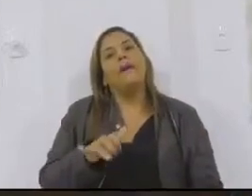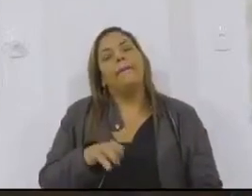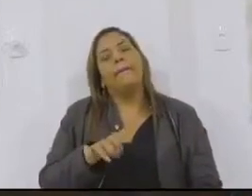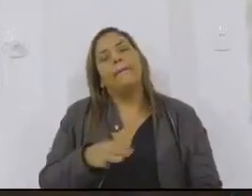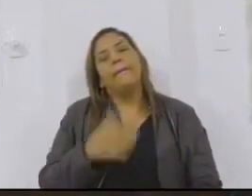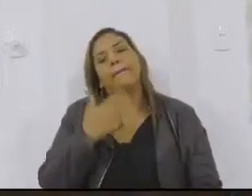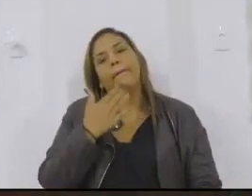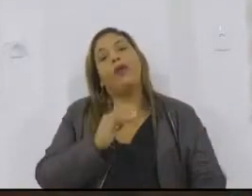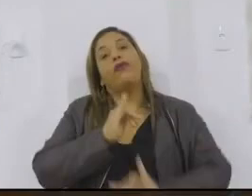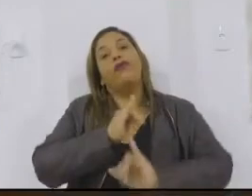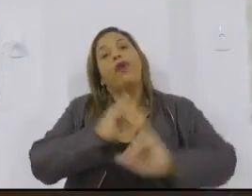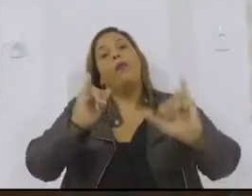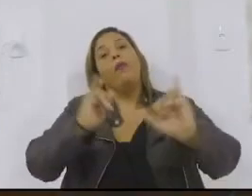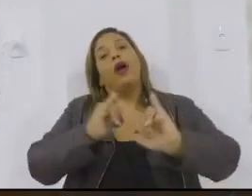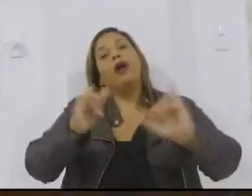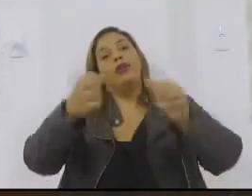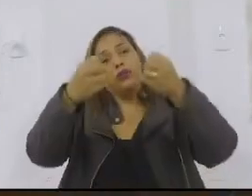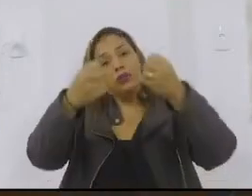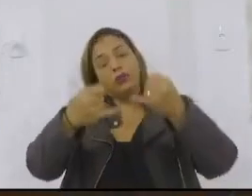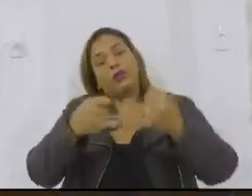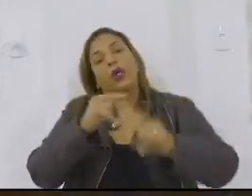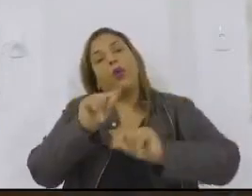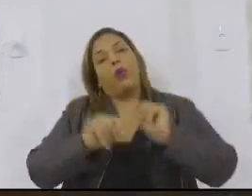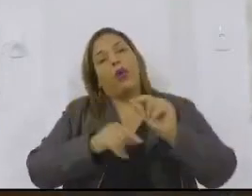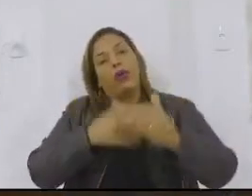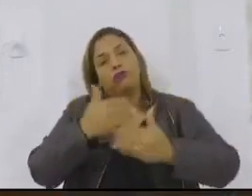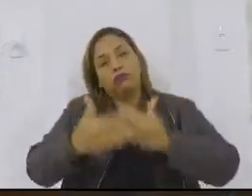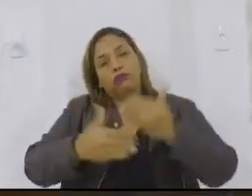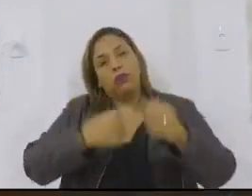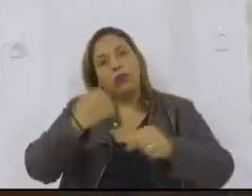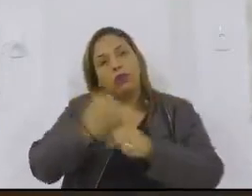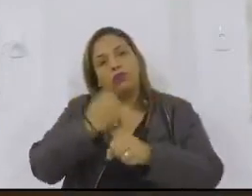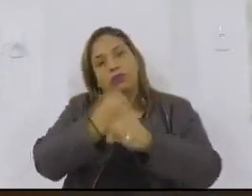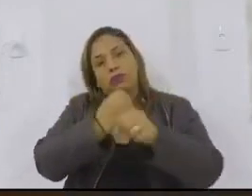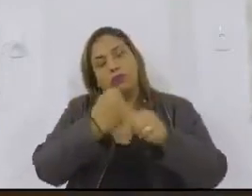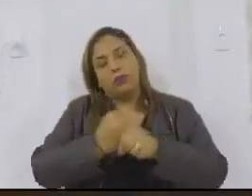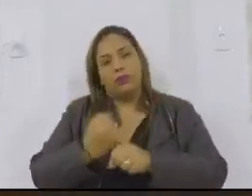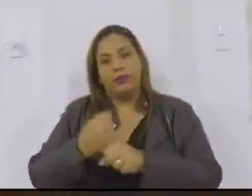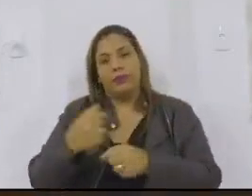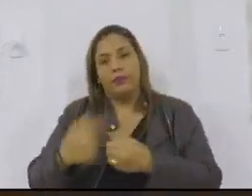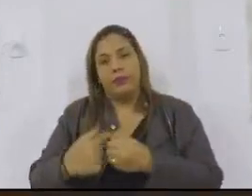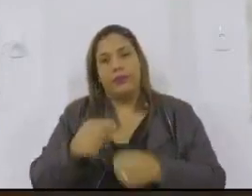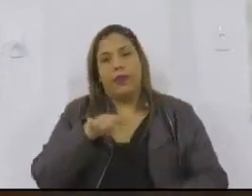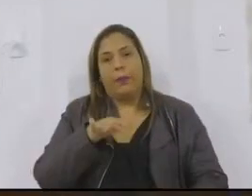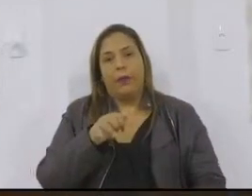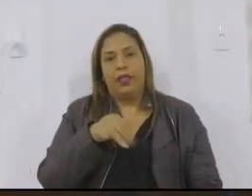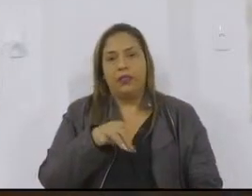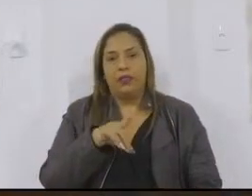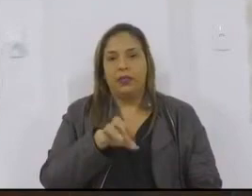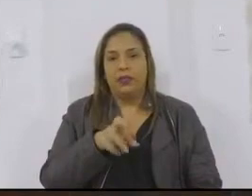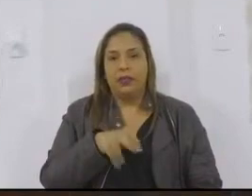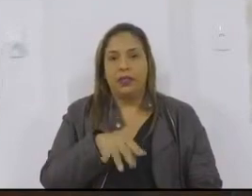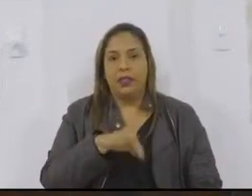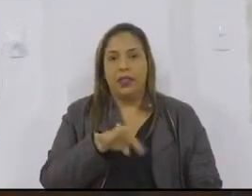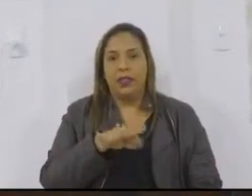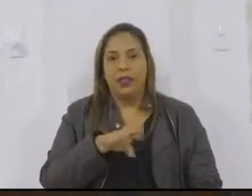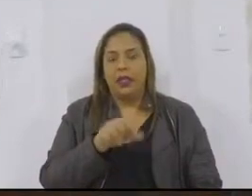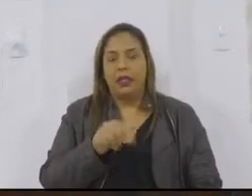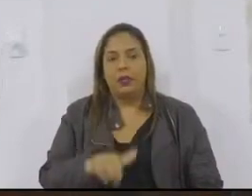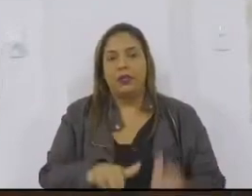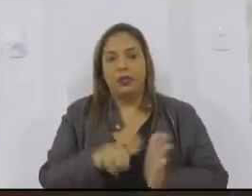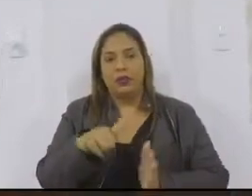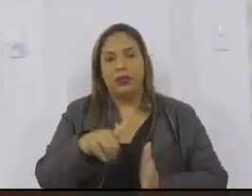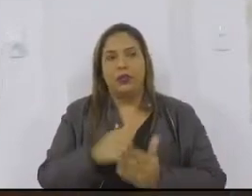de informações acerca do andamento da obra do posto de saúde do Bandeirantes 1. Faço indicação para que